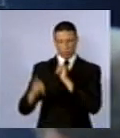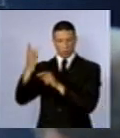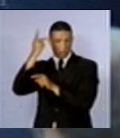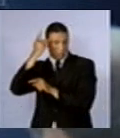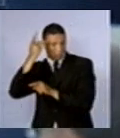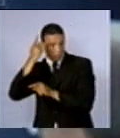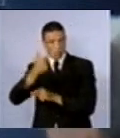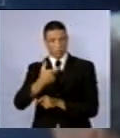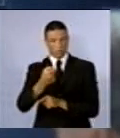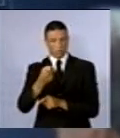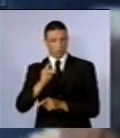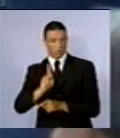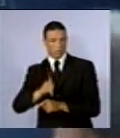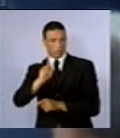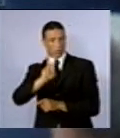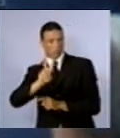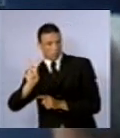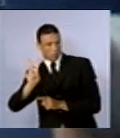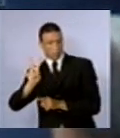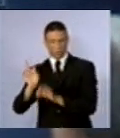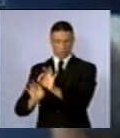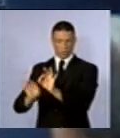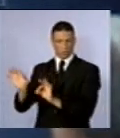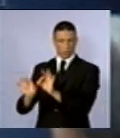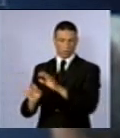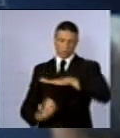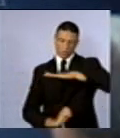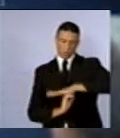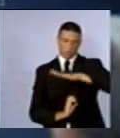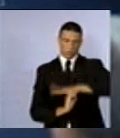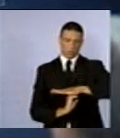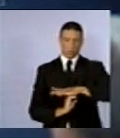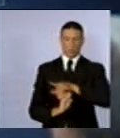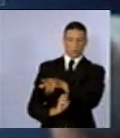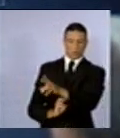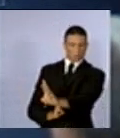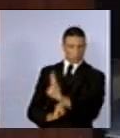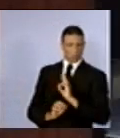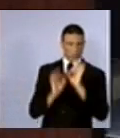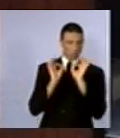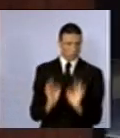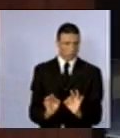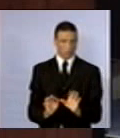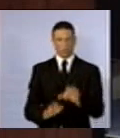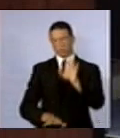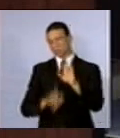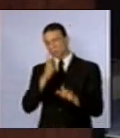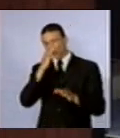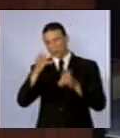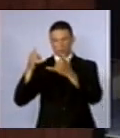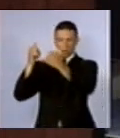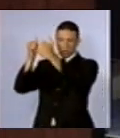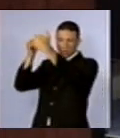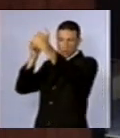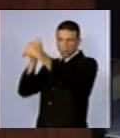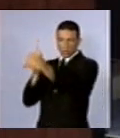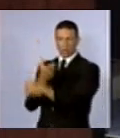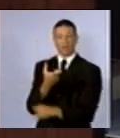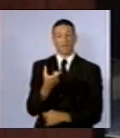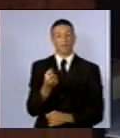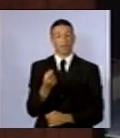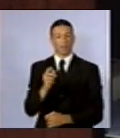são 20 kV, salvo o melhor juízo, talvez alguém da Eletropaulo possa confirmar. Mas são linhas de 20 kV, que o grau de isolação